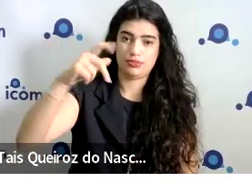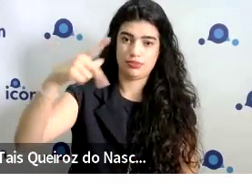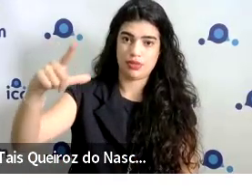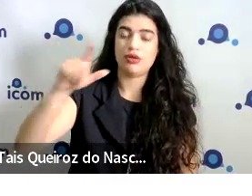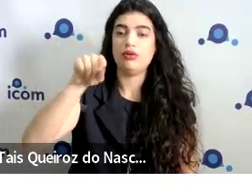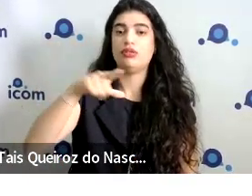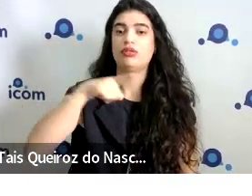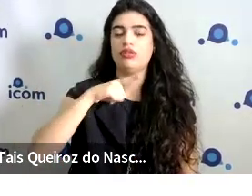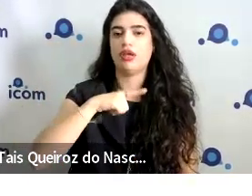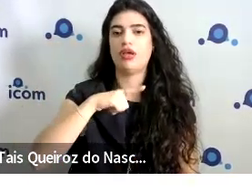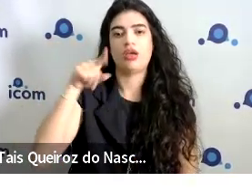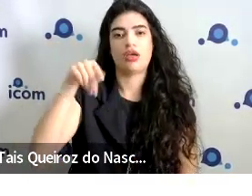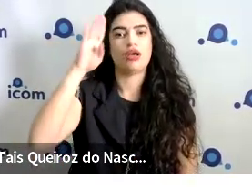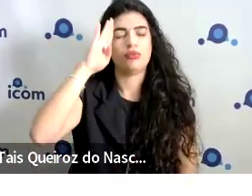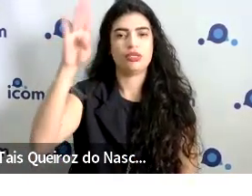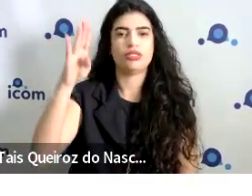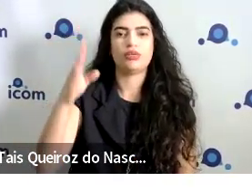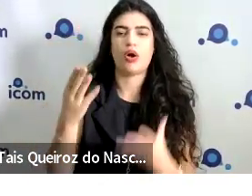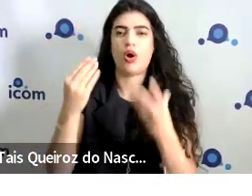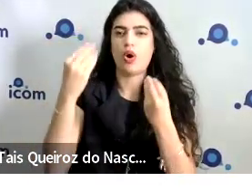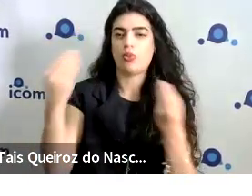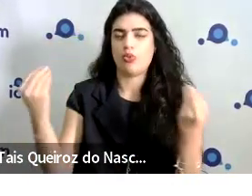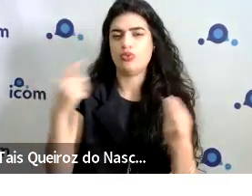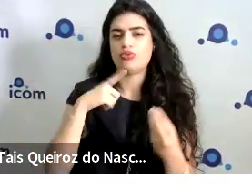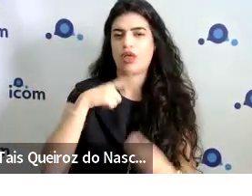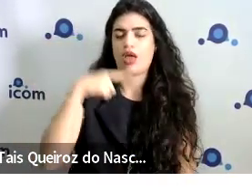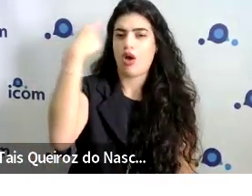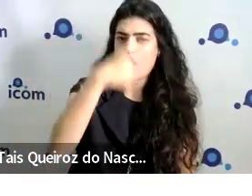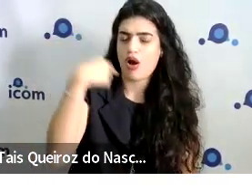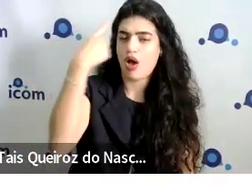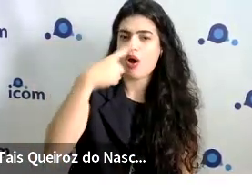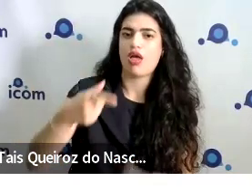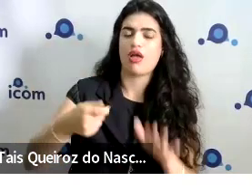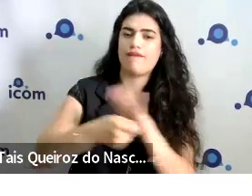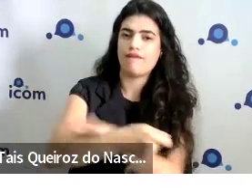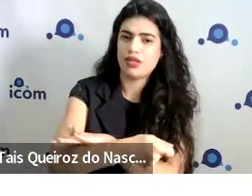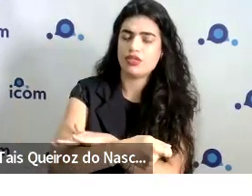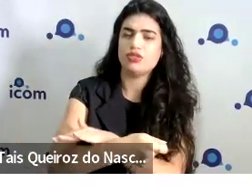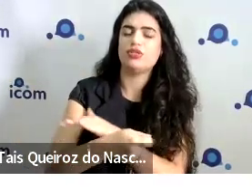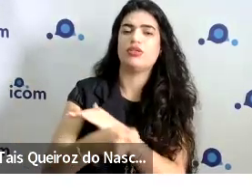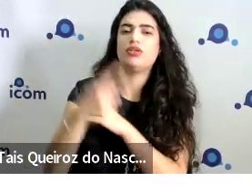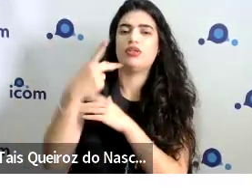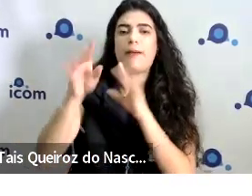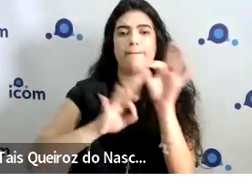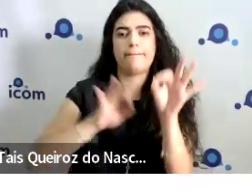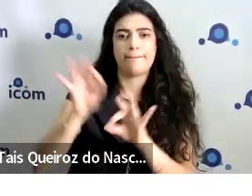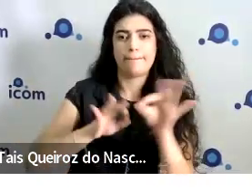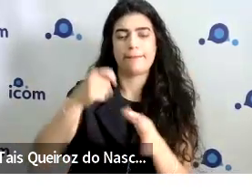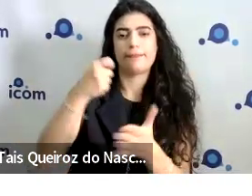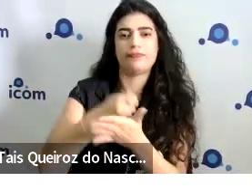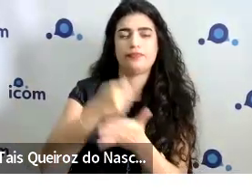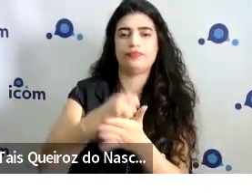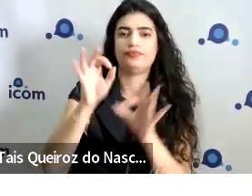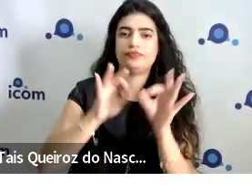um grande volume de horas sendo investido, sendo aportado na preparação de obrigações acessórias dentro